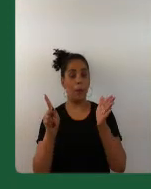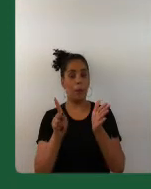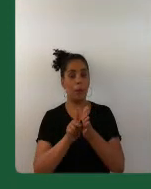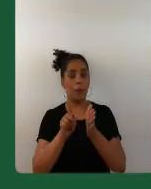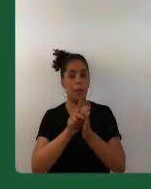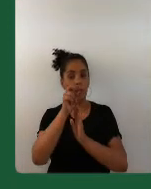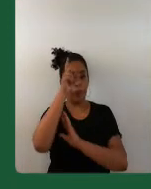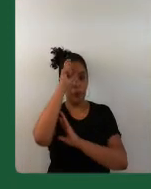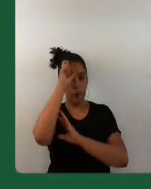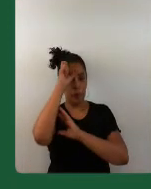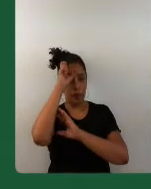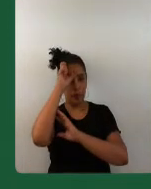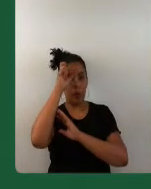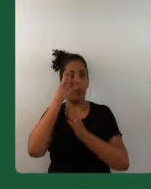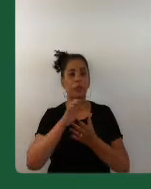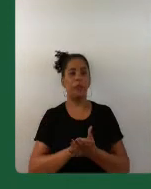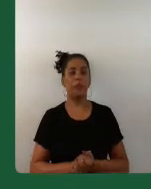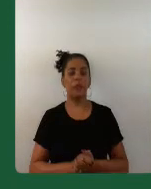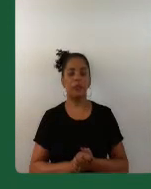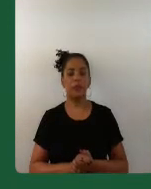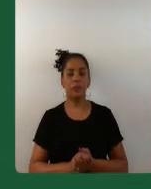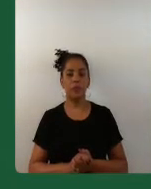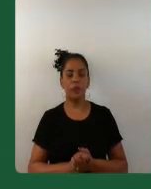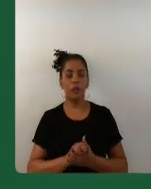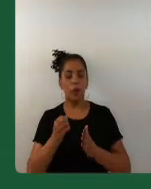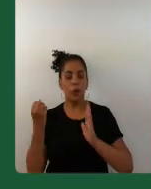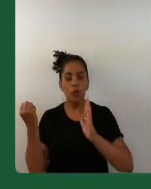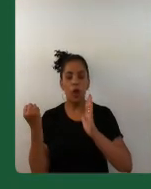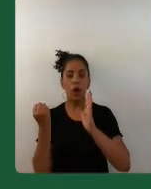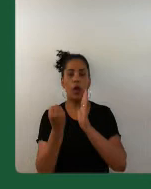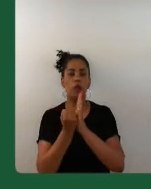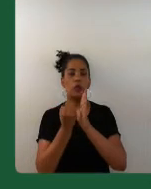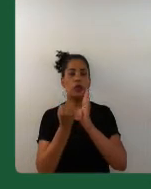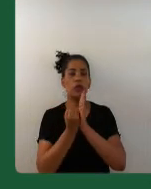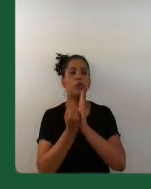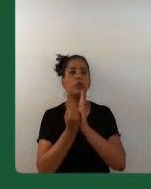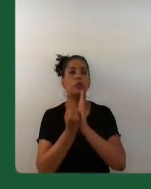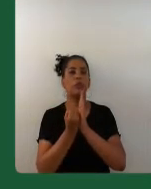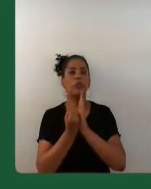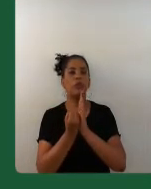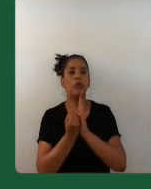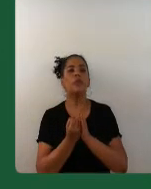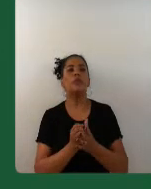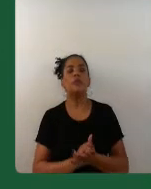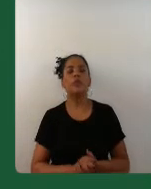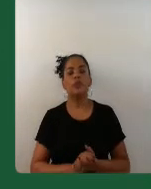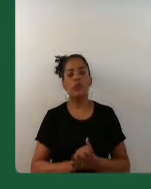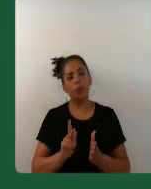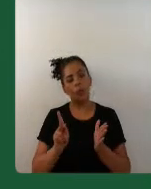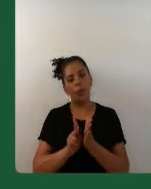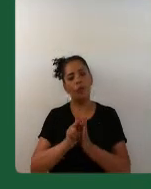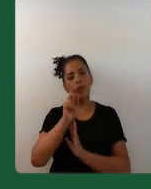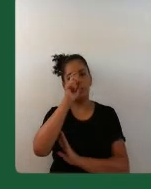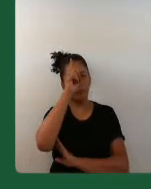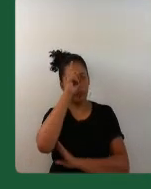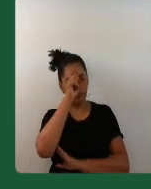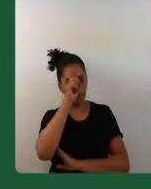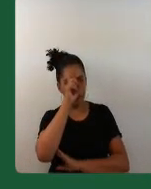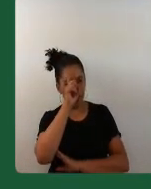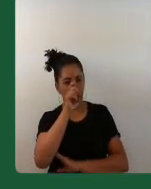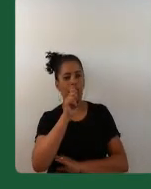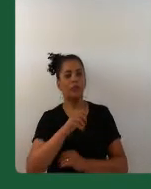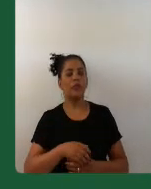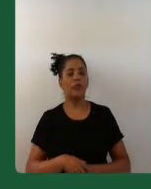o crânio-face, e o timbre do hospital, Hospital Sobrapar Crânio-Face. Nesse slide, nós temos o corredor